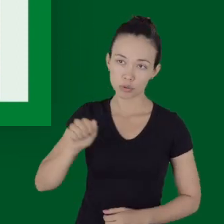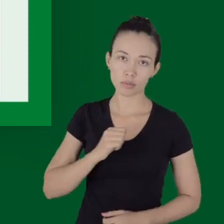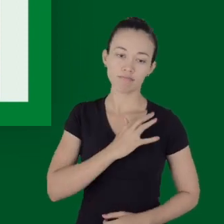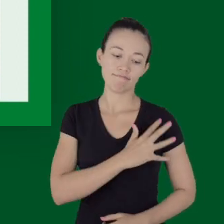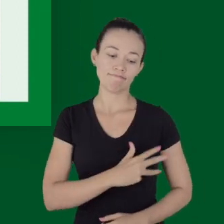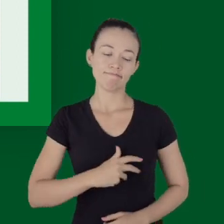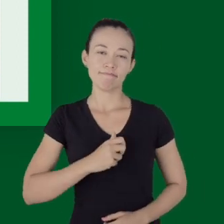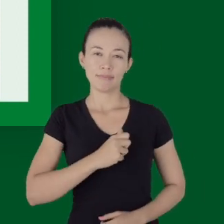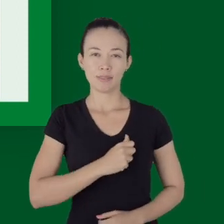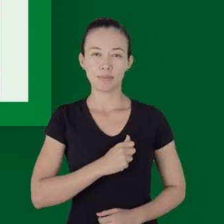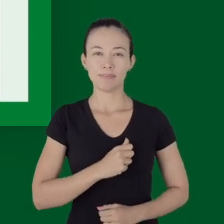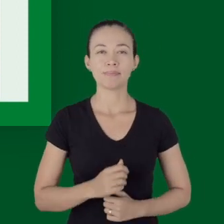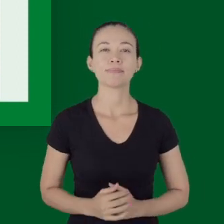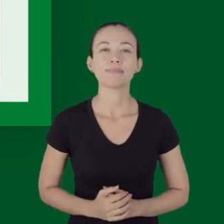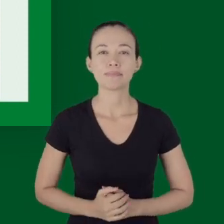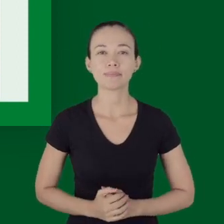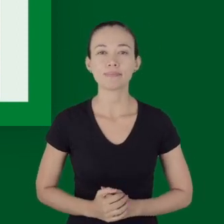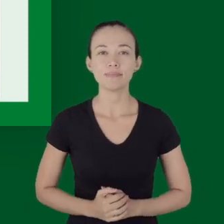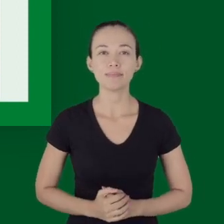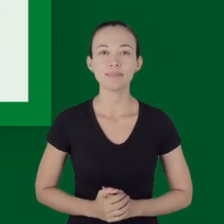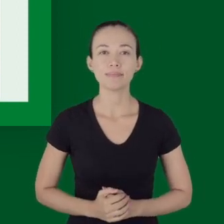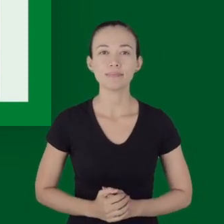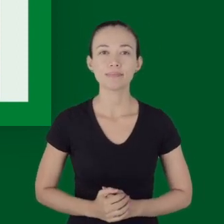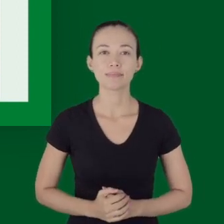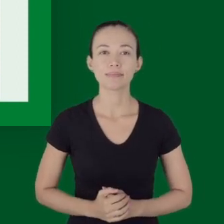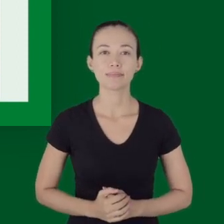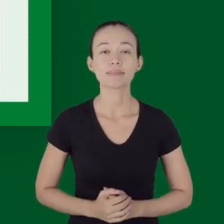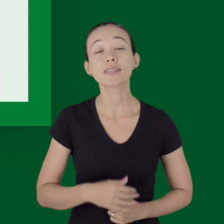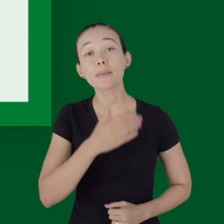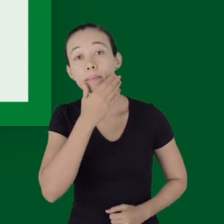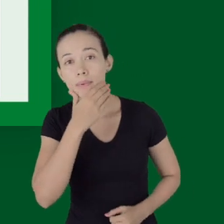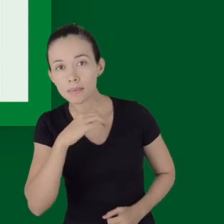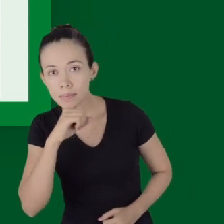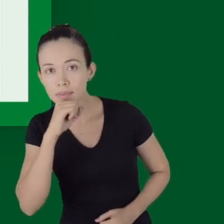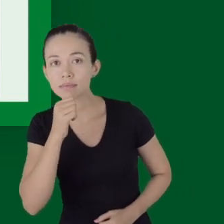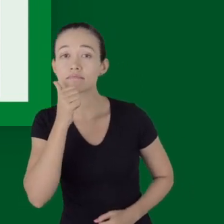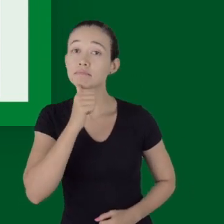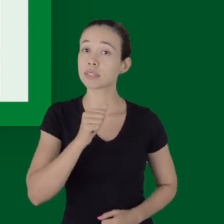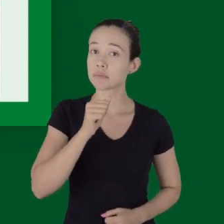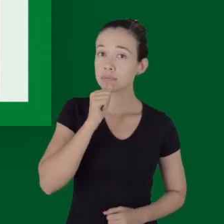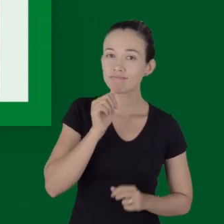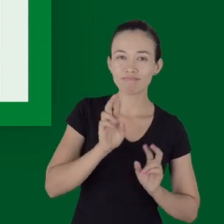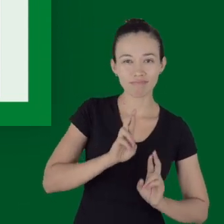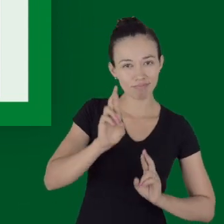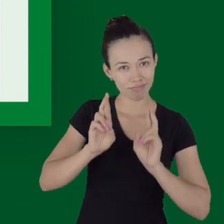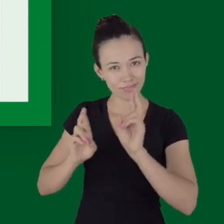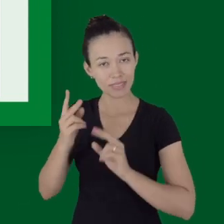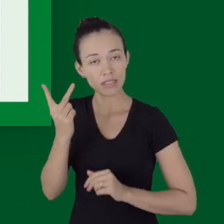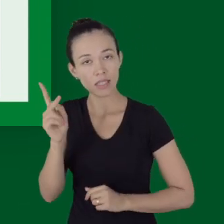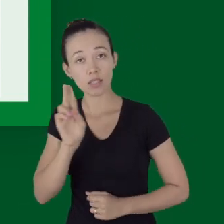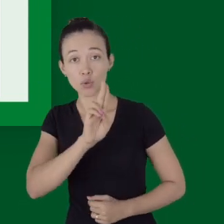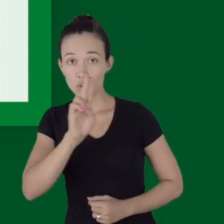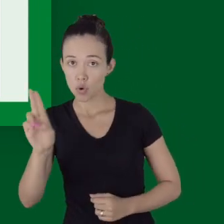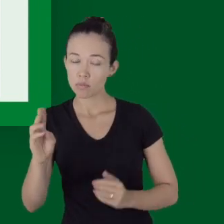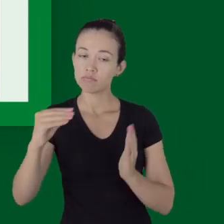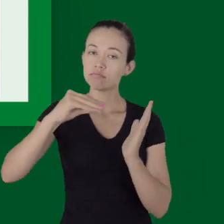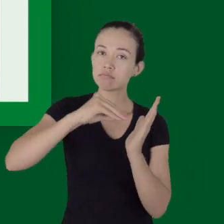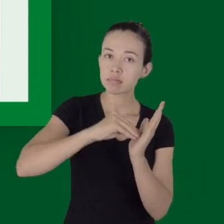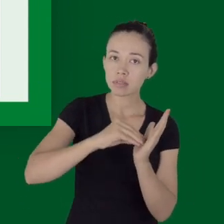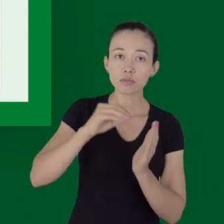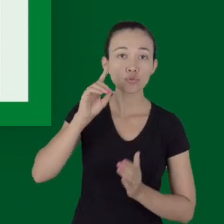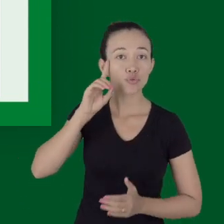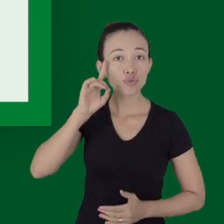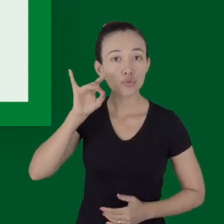Exemplo, SAMU, em caso de emergência. E aqui os nome dos pais, data, responsáveis,